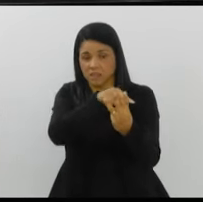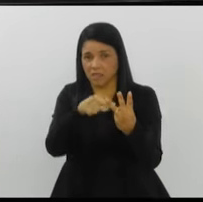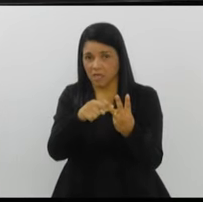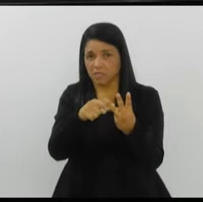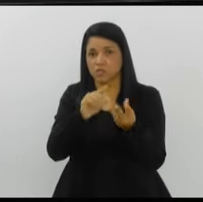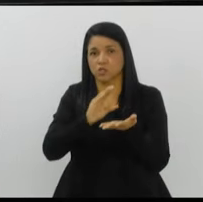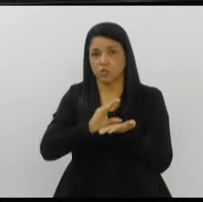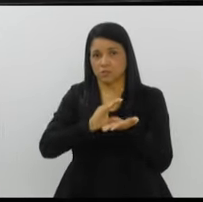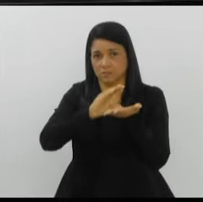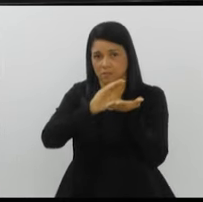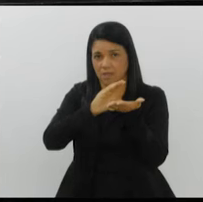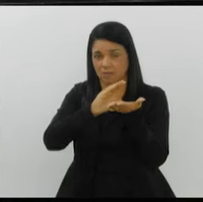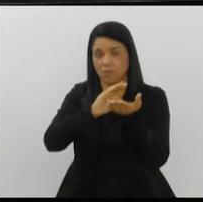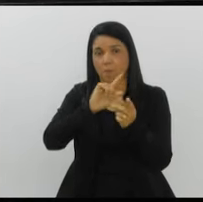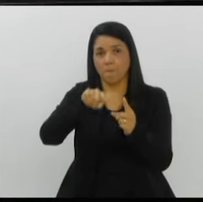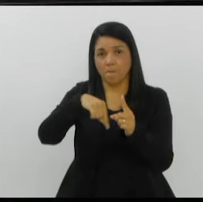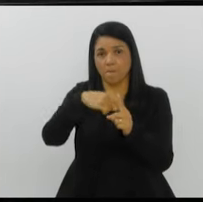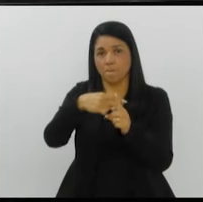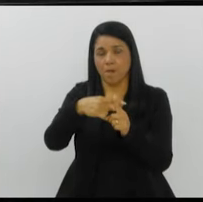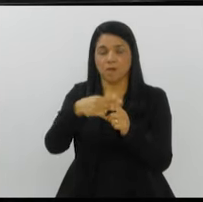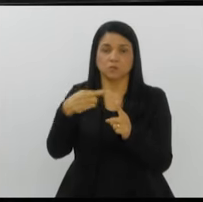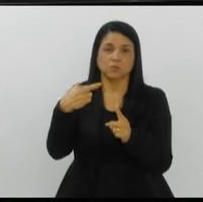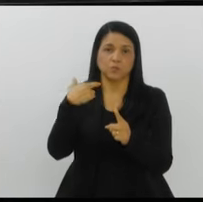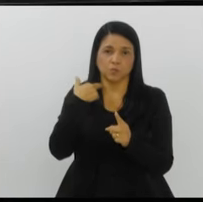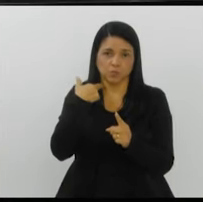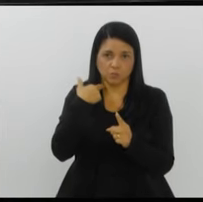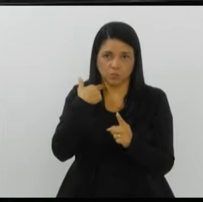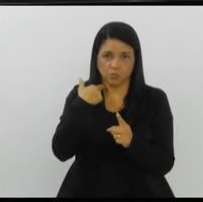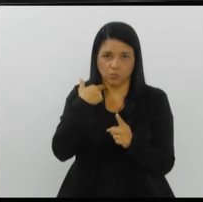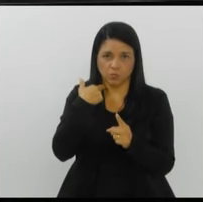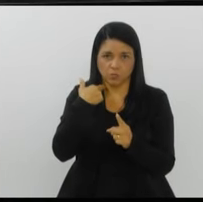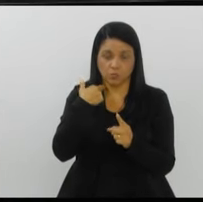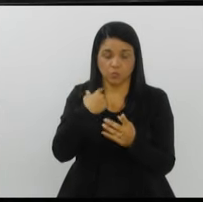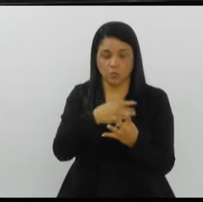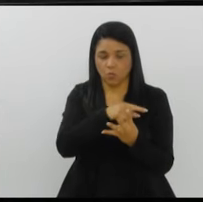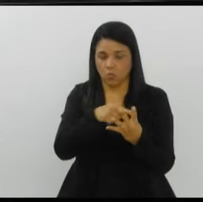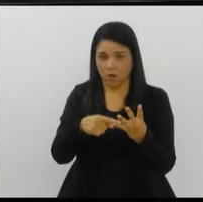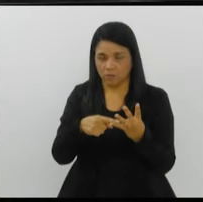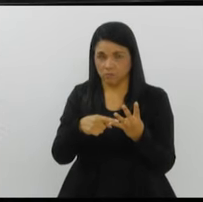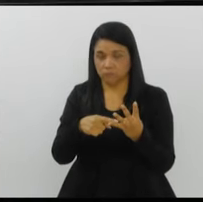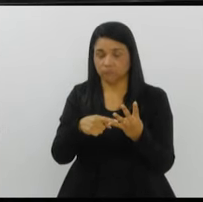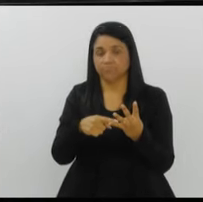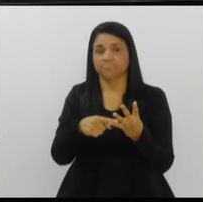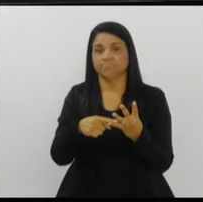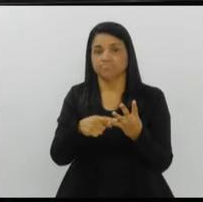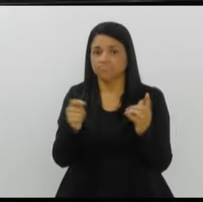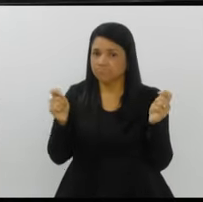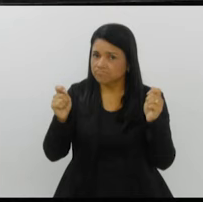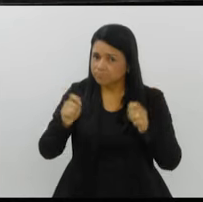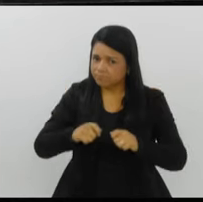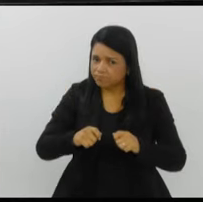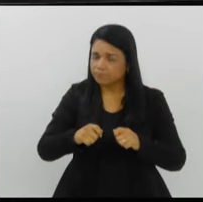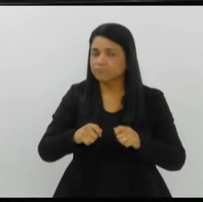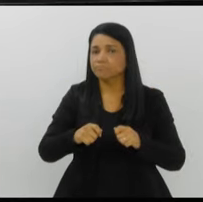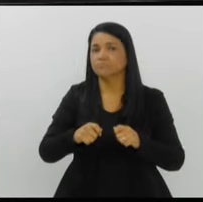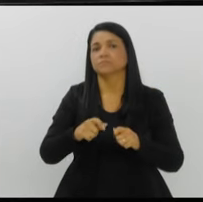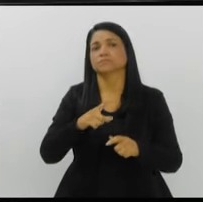conselheiros e mais o seu procurador, todos os instrumentos que ela precisa